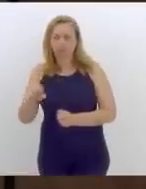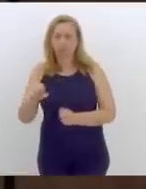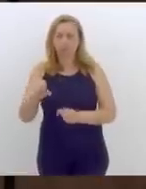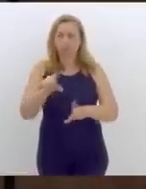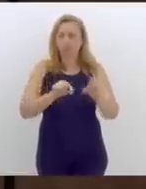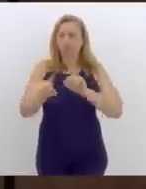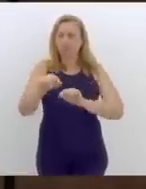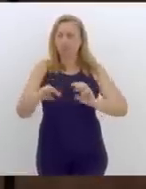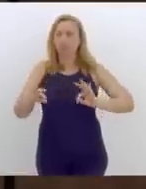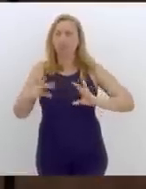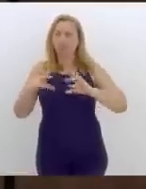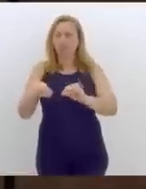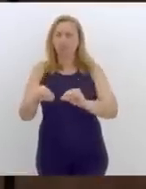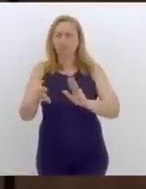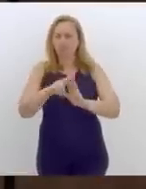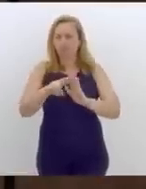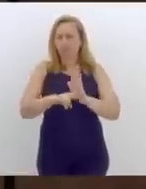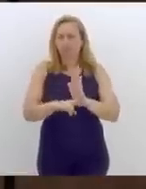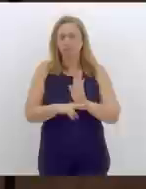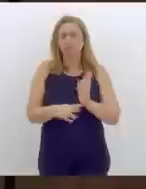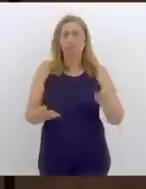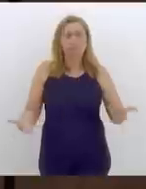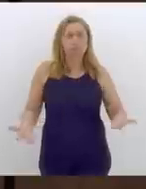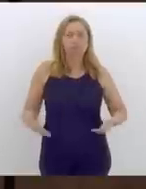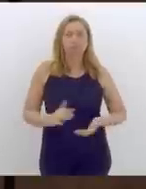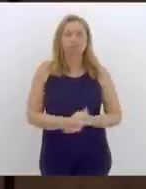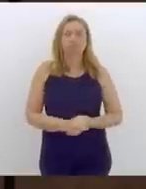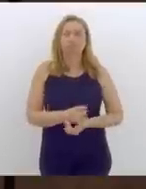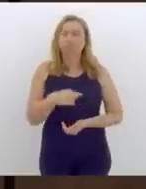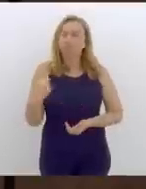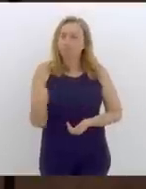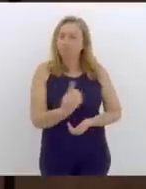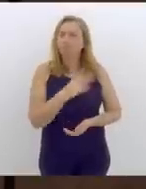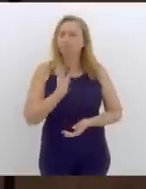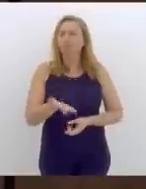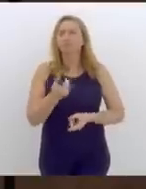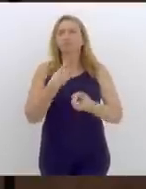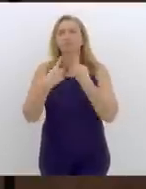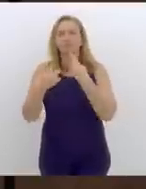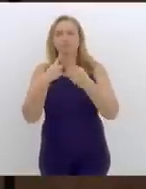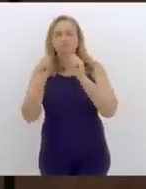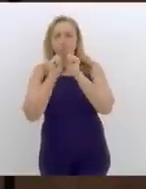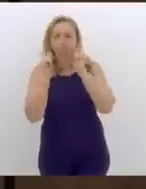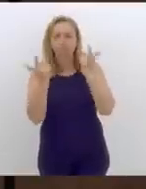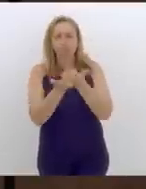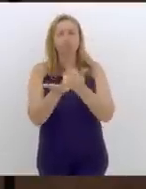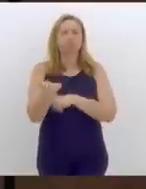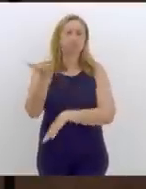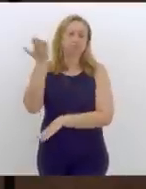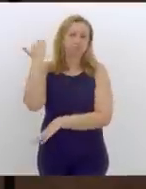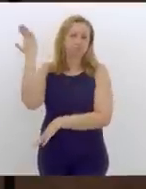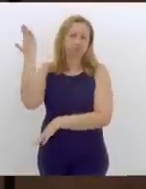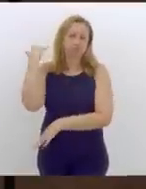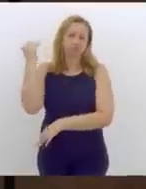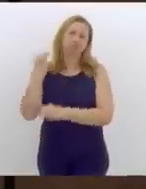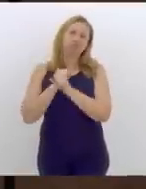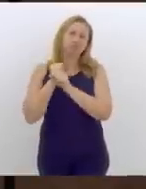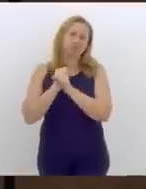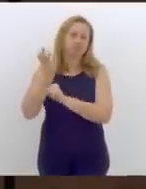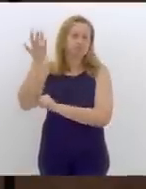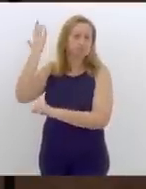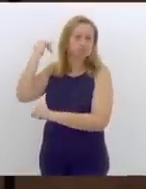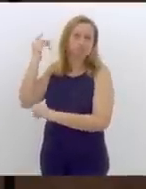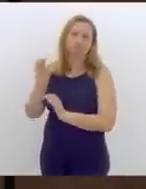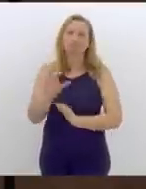decidir Toda A Hierarquia nós já discutimos na leste anterior há uns anos atrás